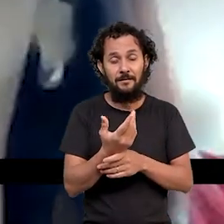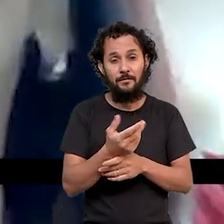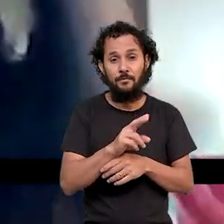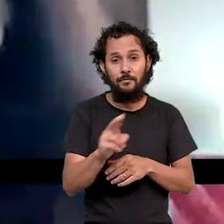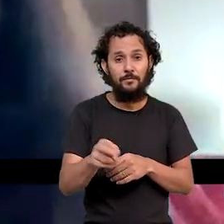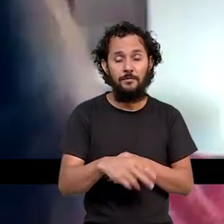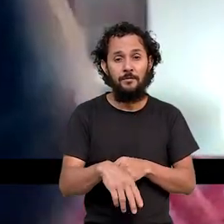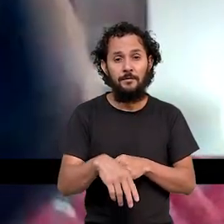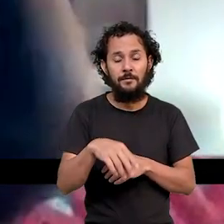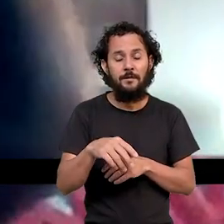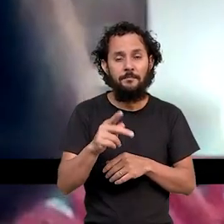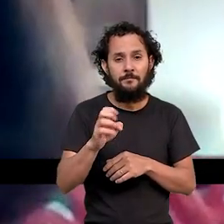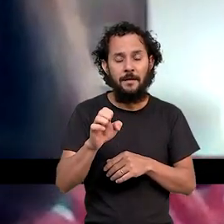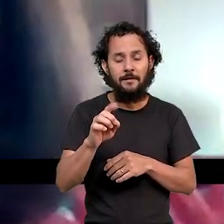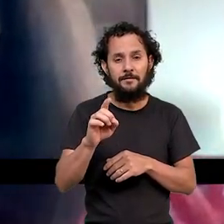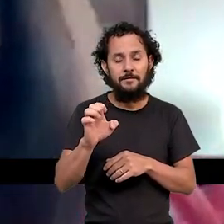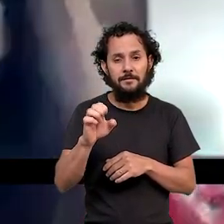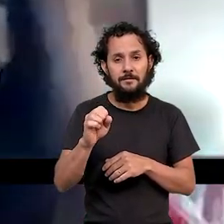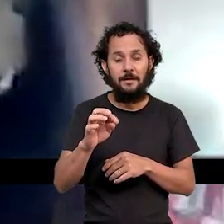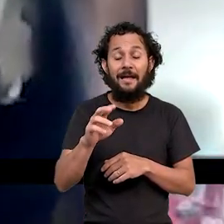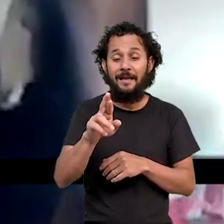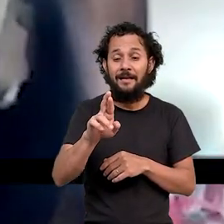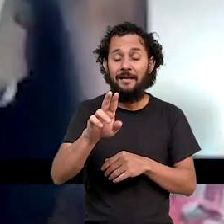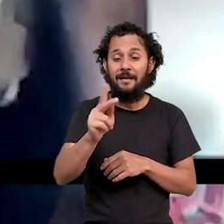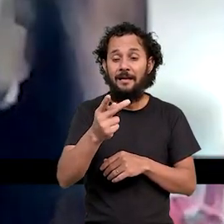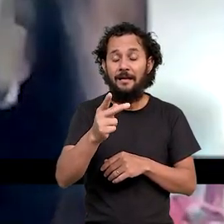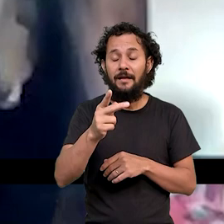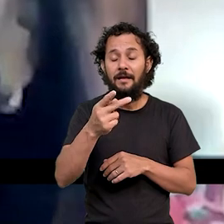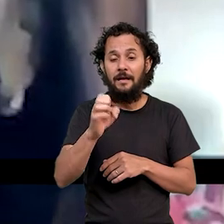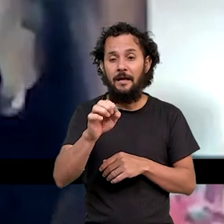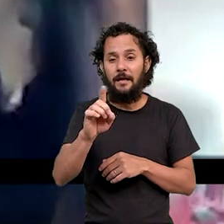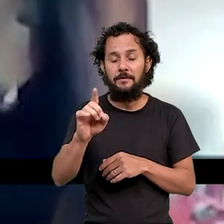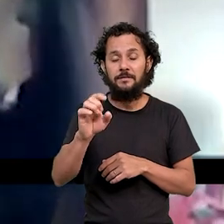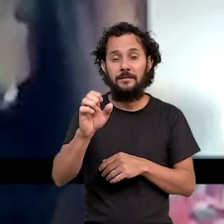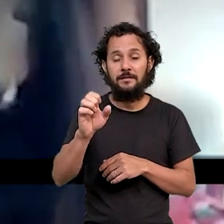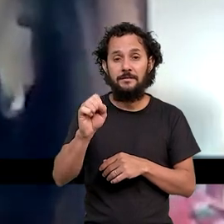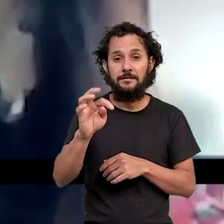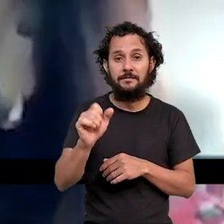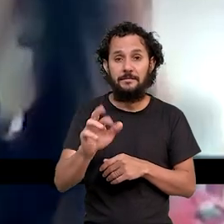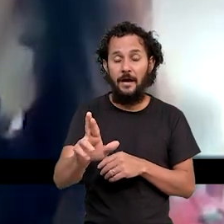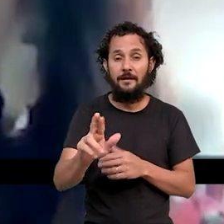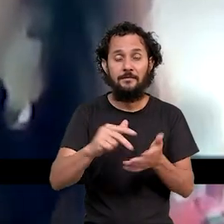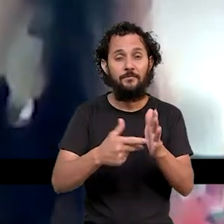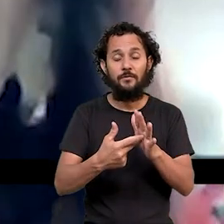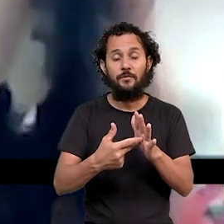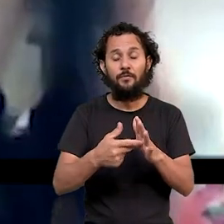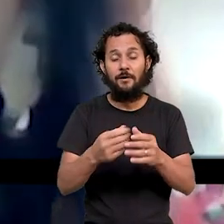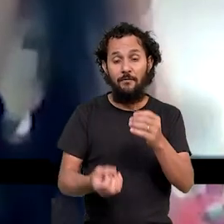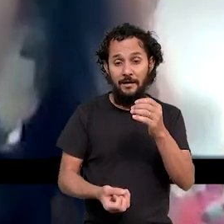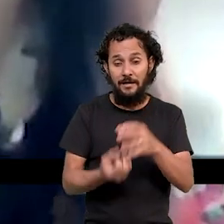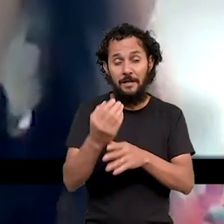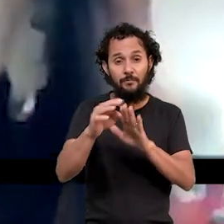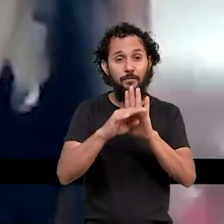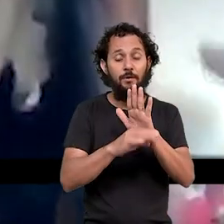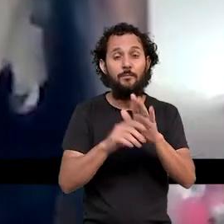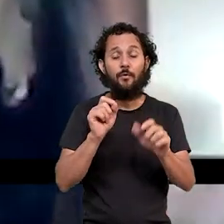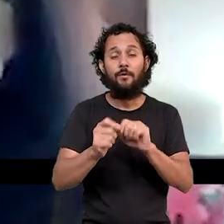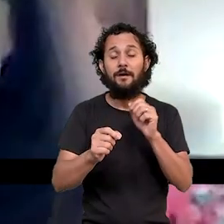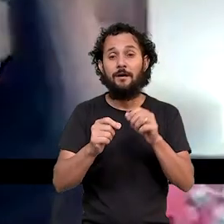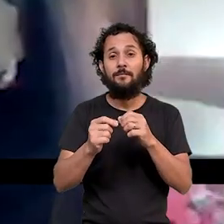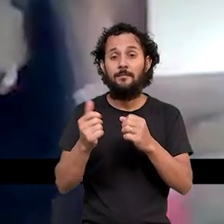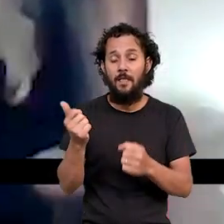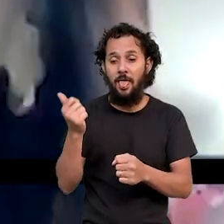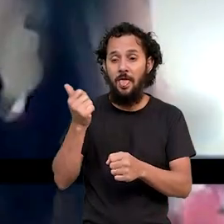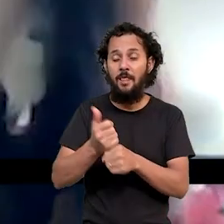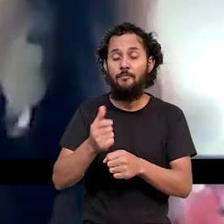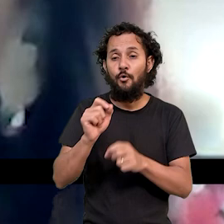lá, chamado Head Start. O Head Start foi um programa criado para suprir